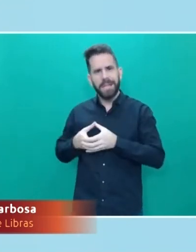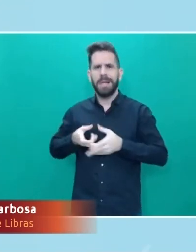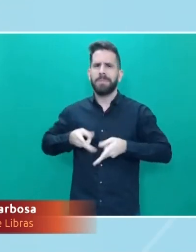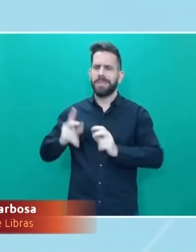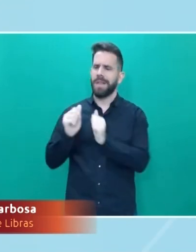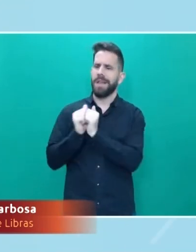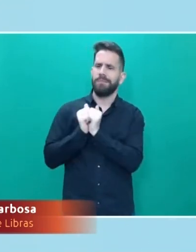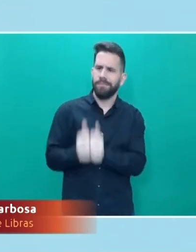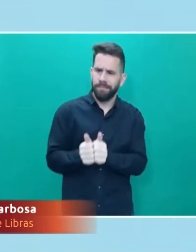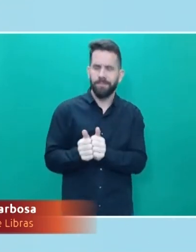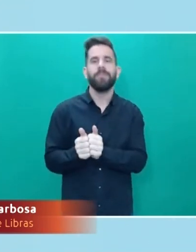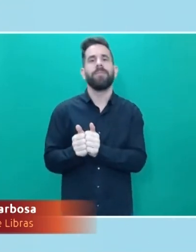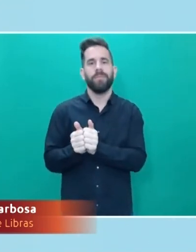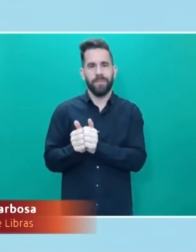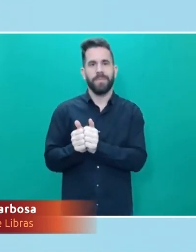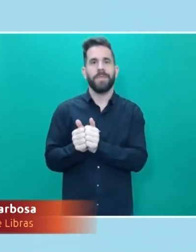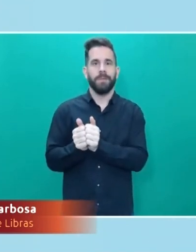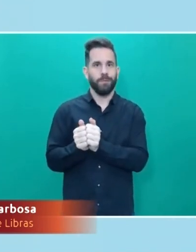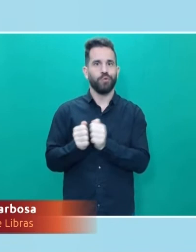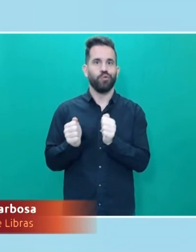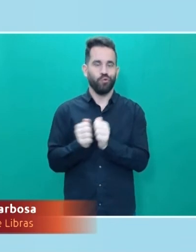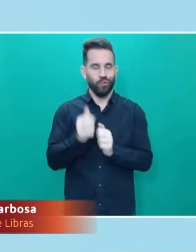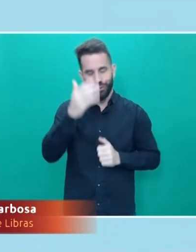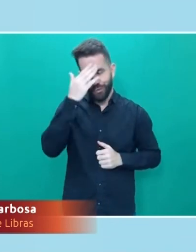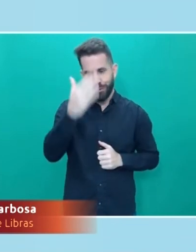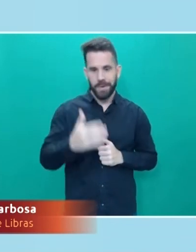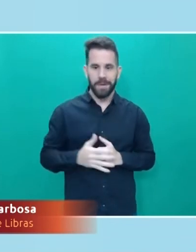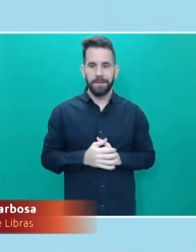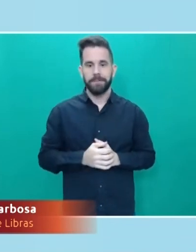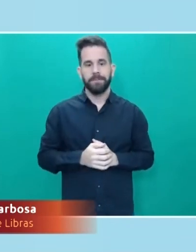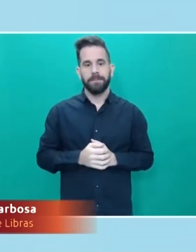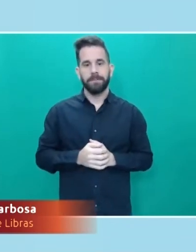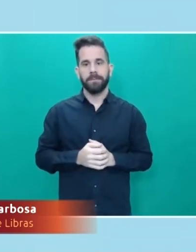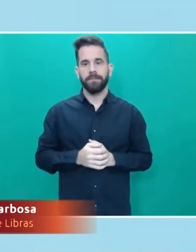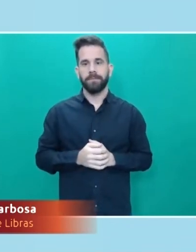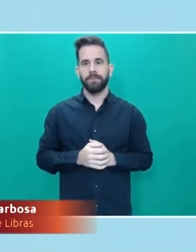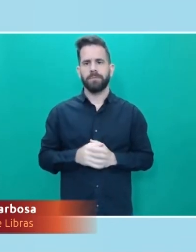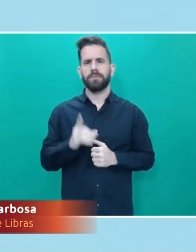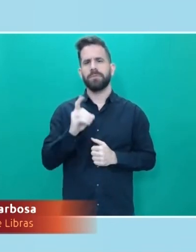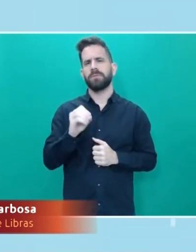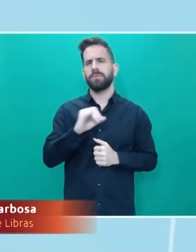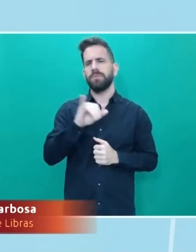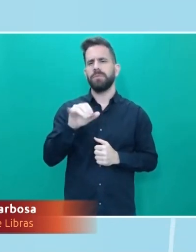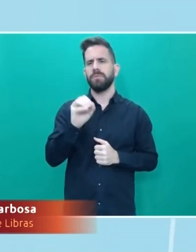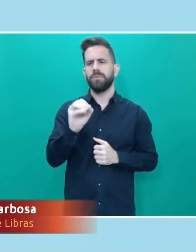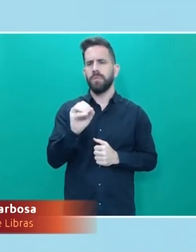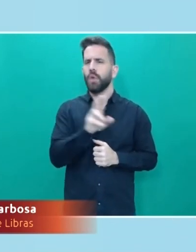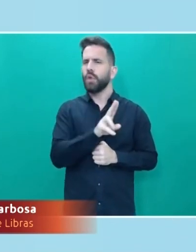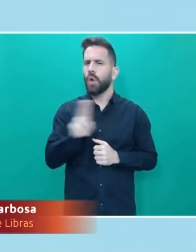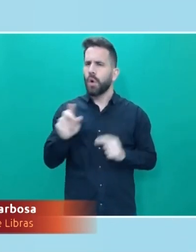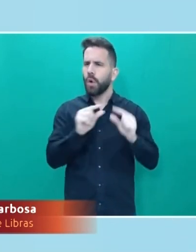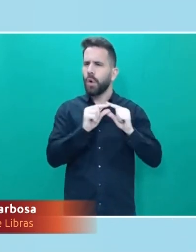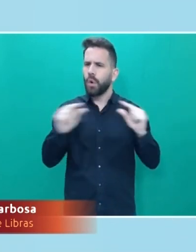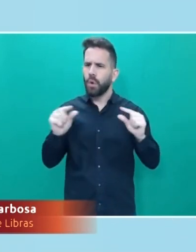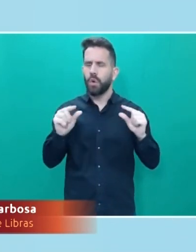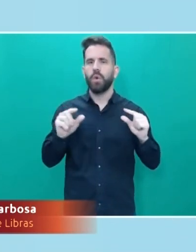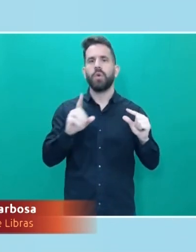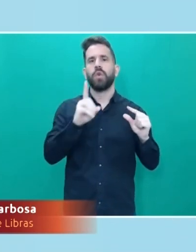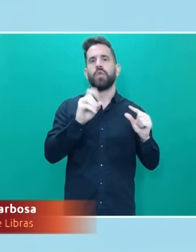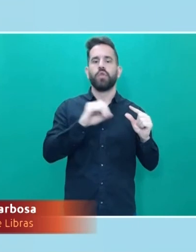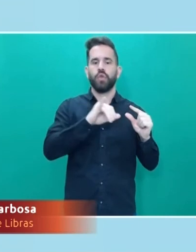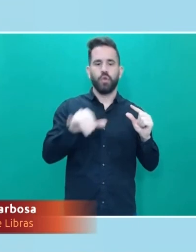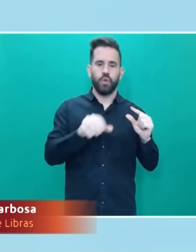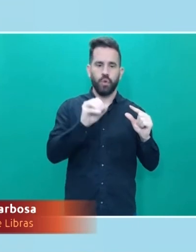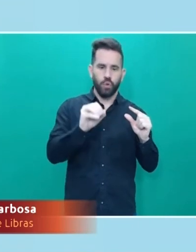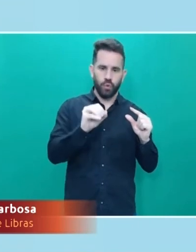pessoal do Dojo Okinawa Kan. Muito obrigada. O nome, então, como é que é? Repete para a gente. Dojo Okinawa